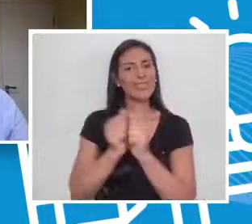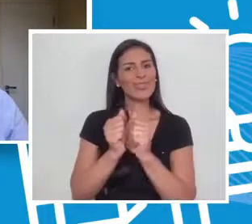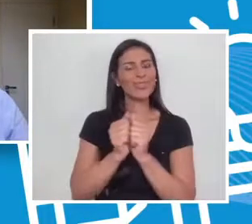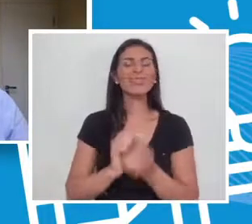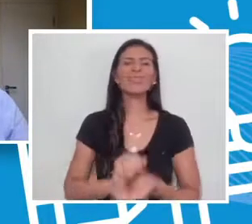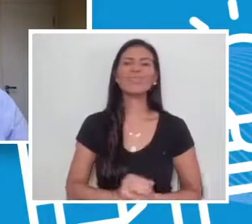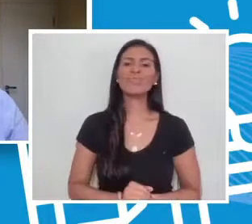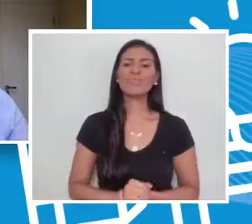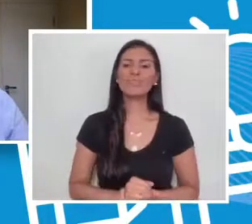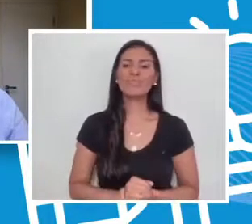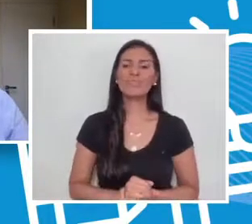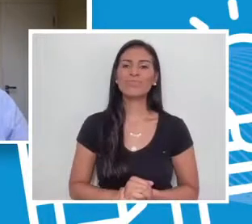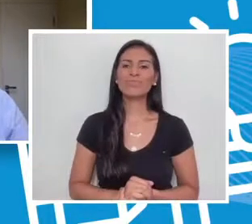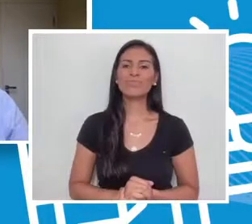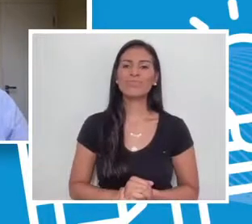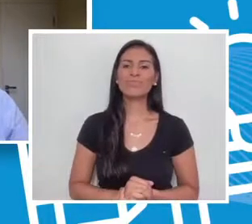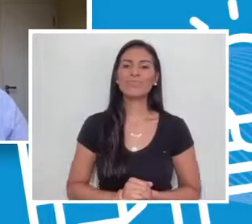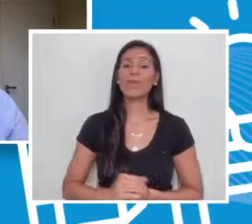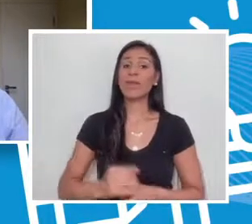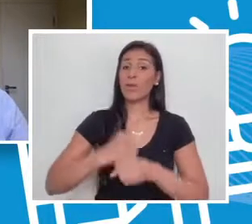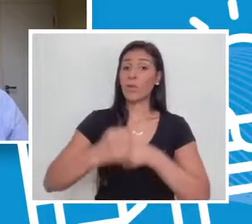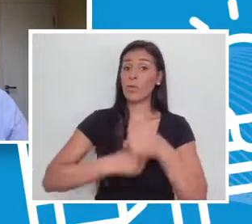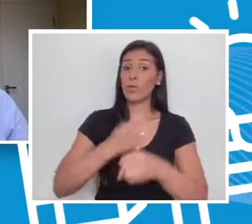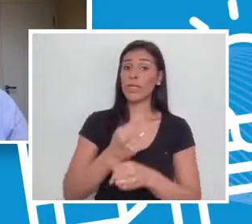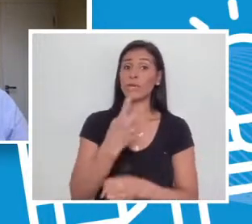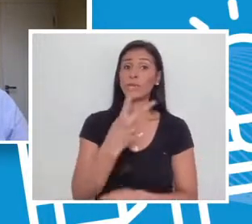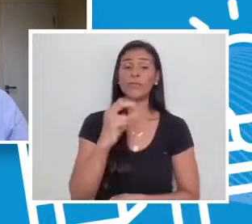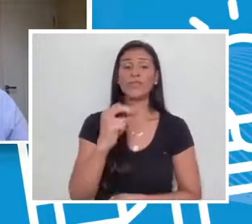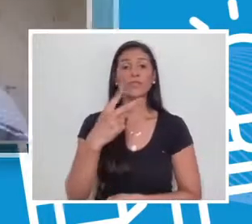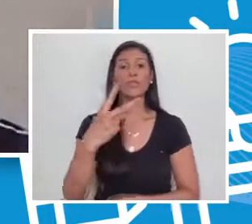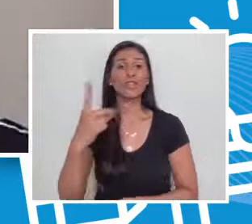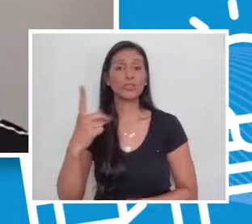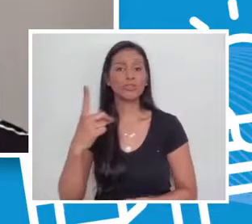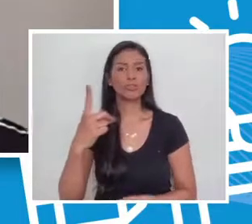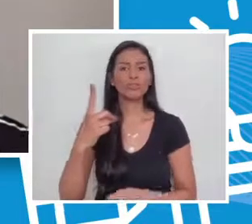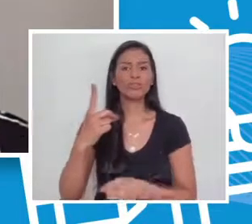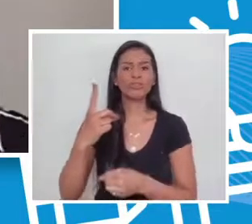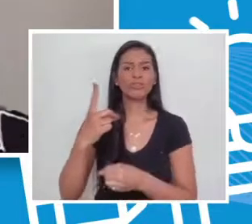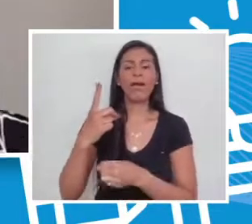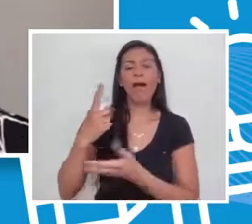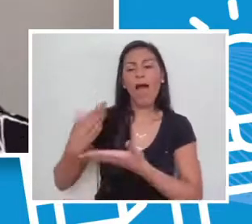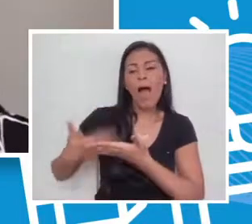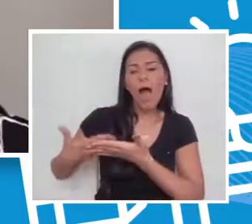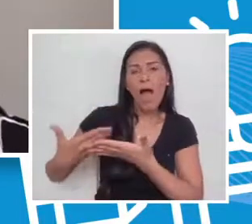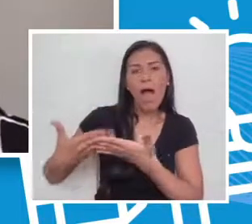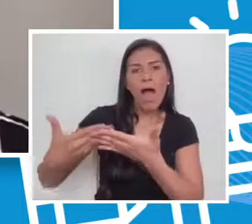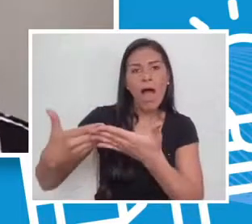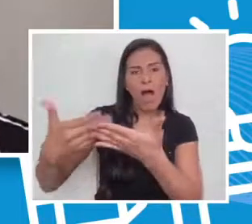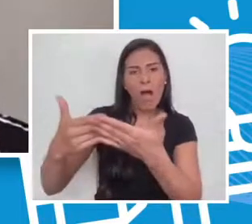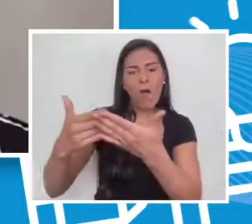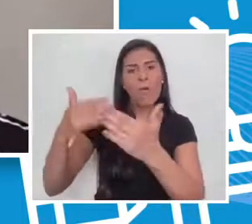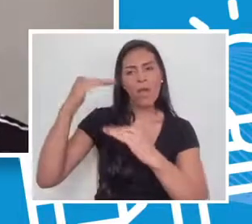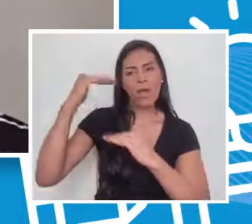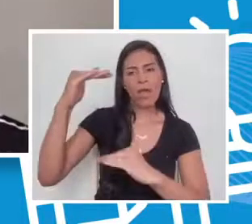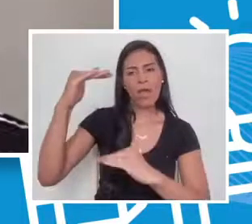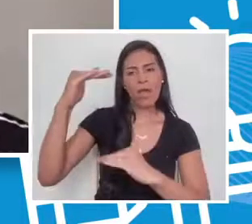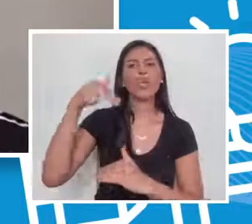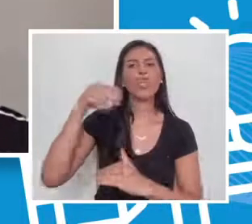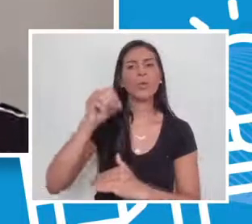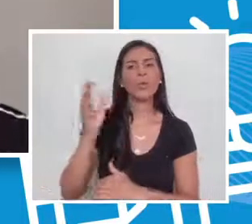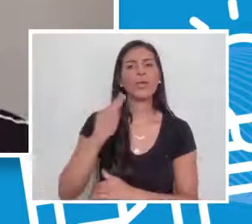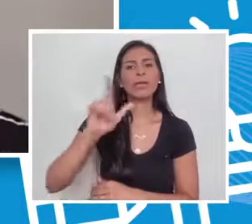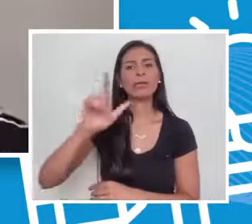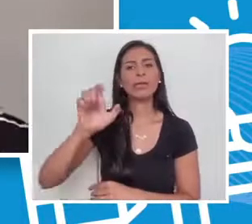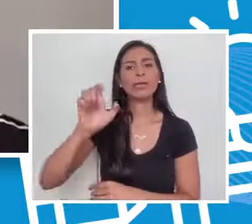O ano letivo de 2021, certo? Ele começou sem que a pandemia tivesse